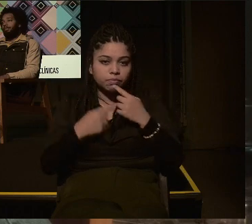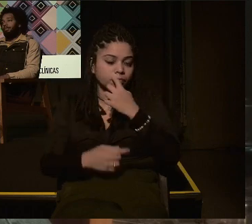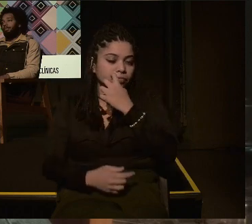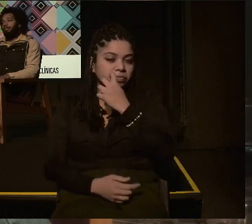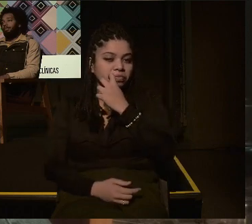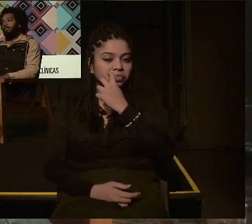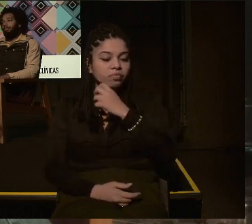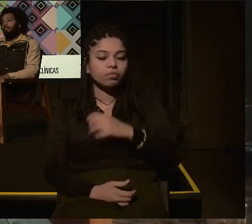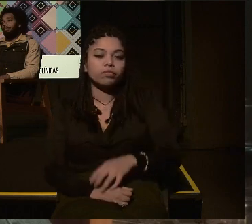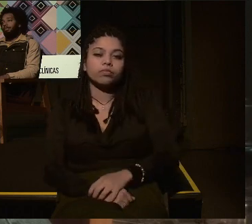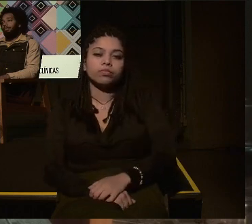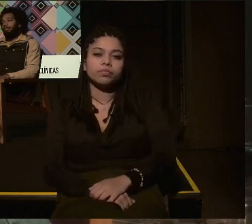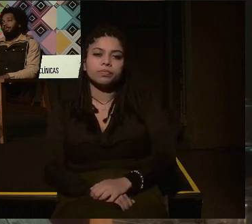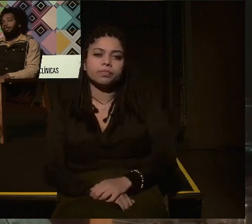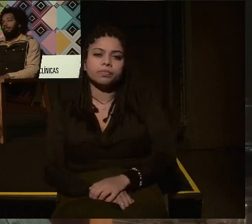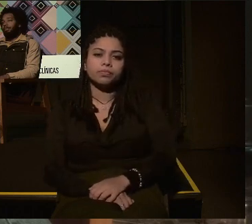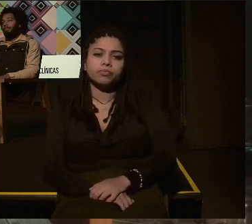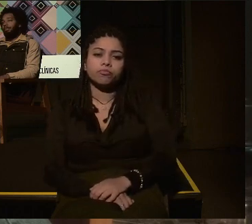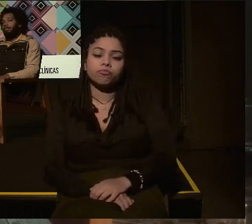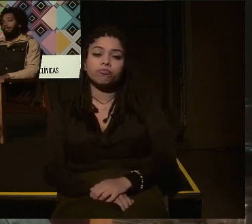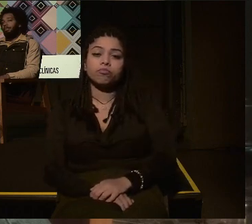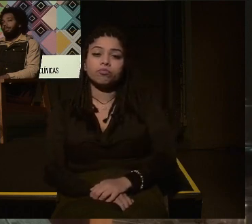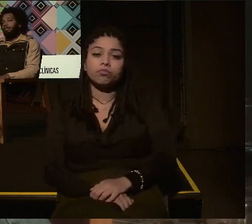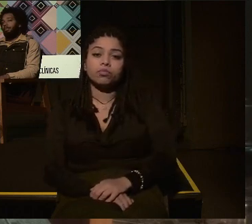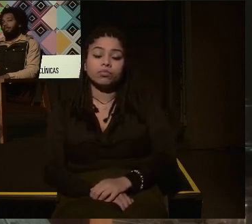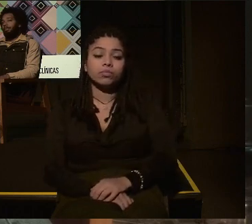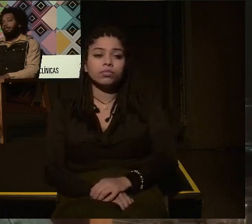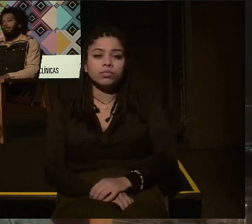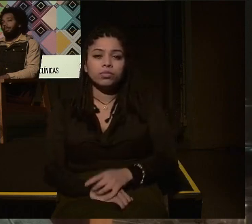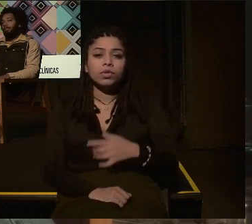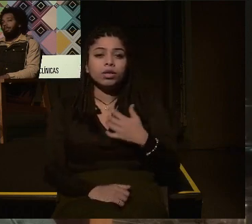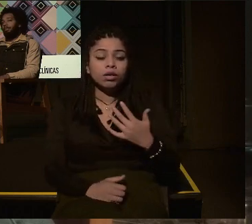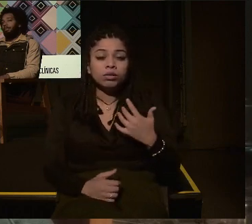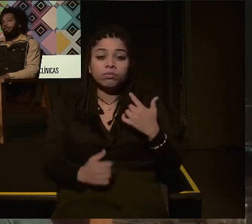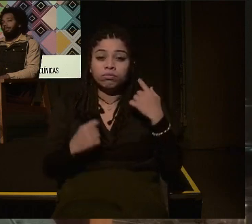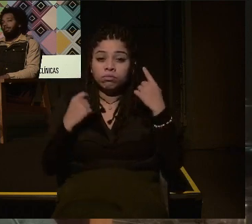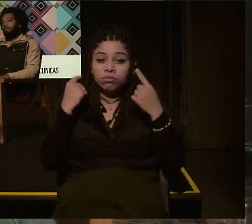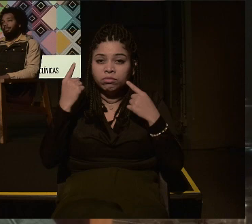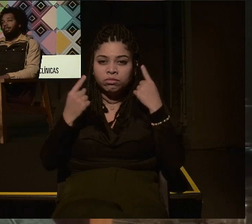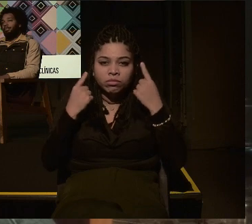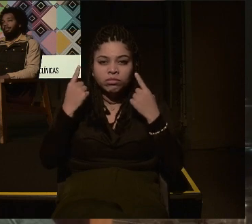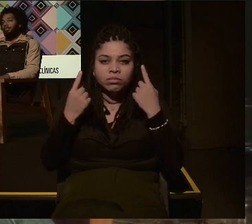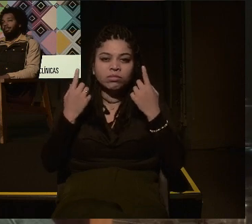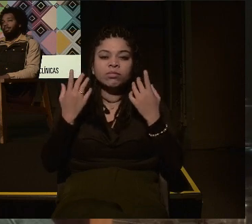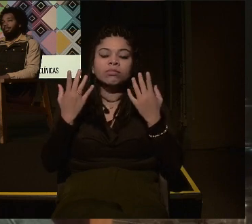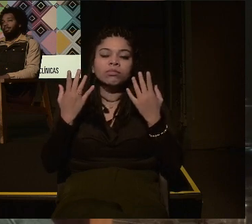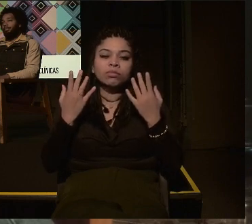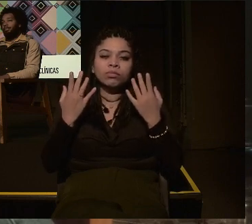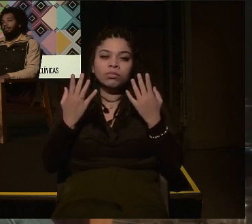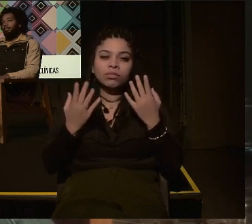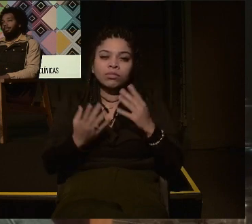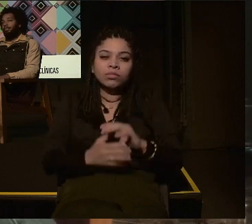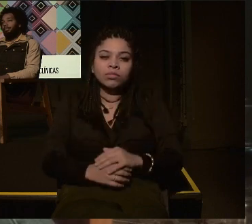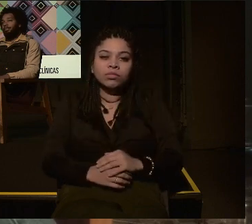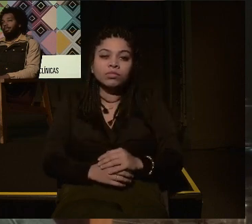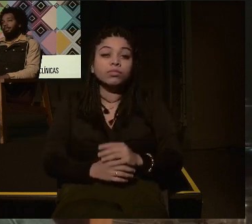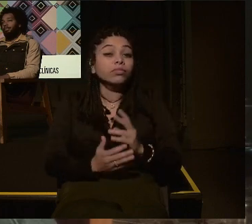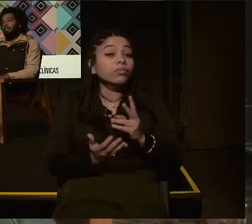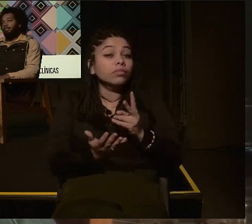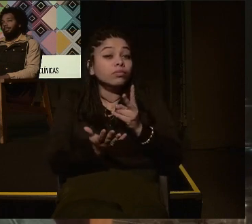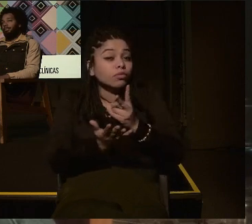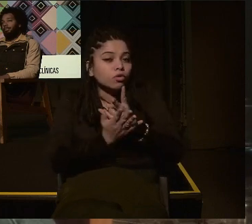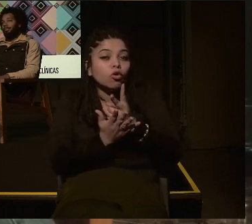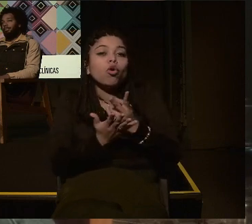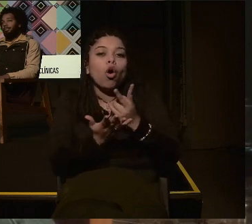E é justamente esse não enlouquecimento que permite e que mantém essa lógica